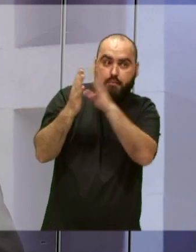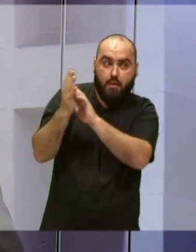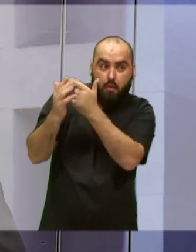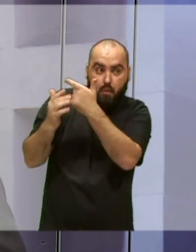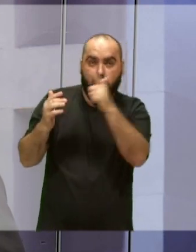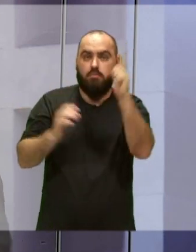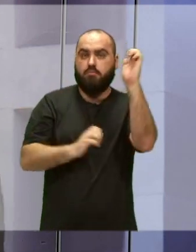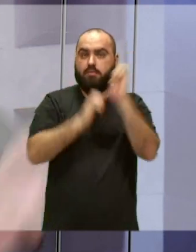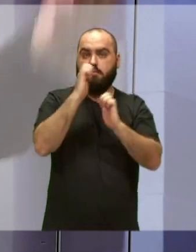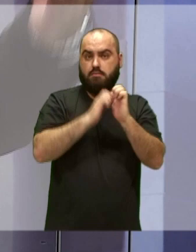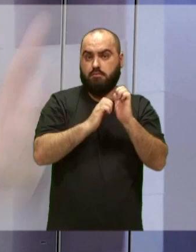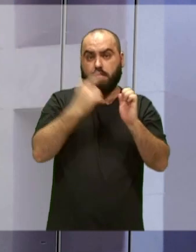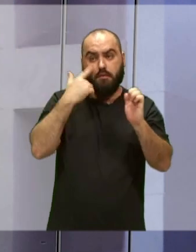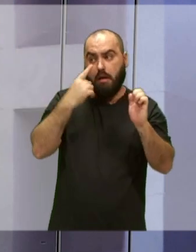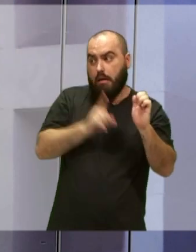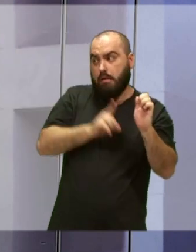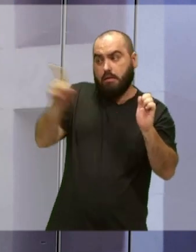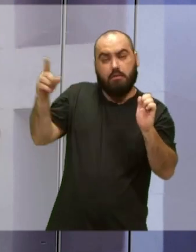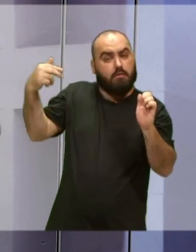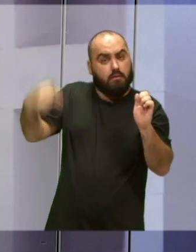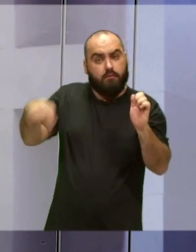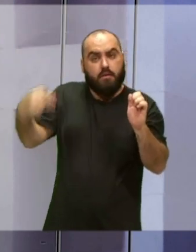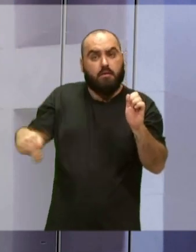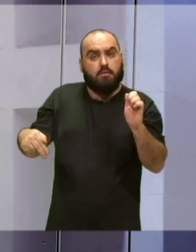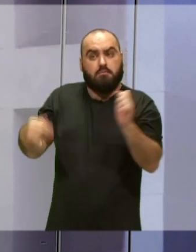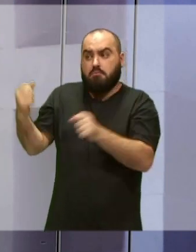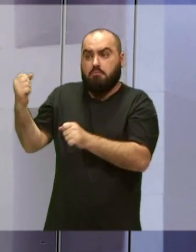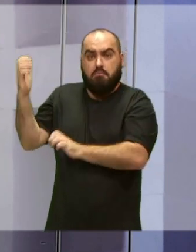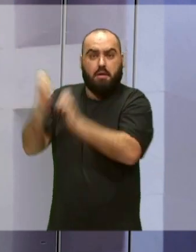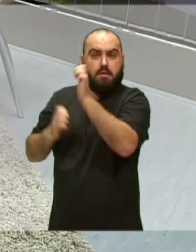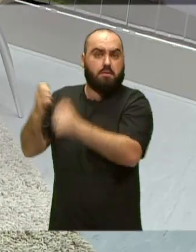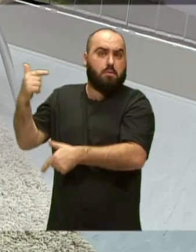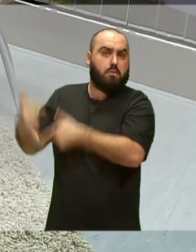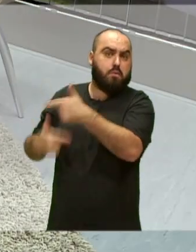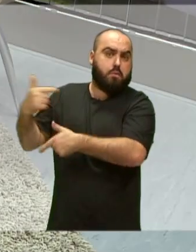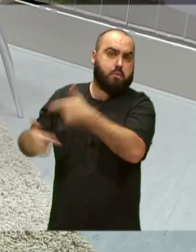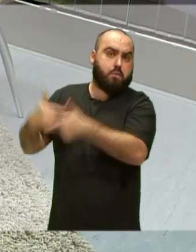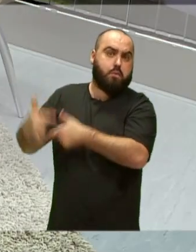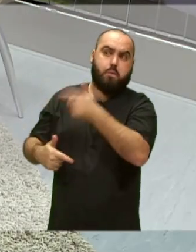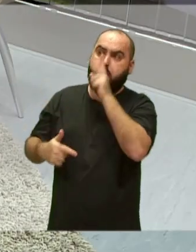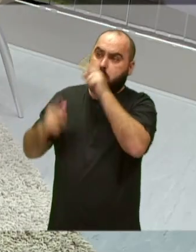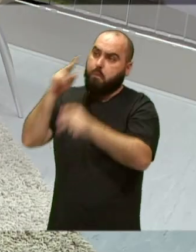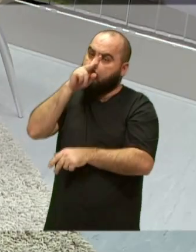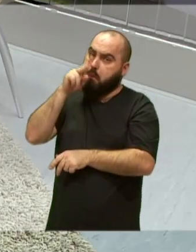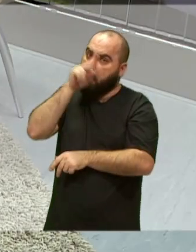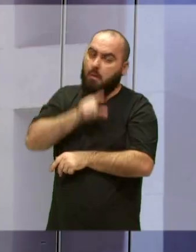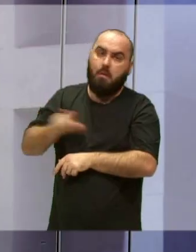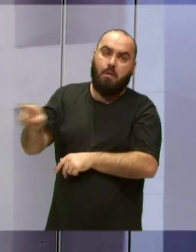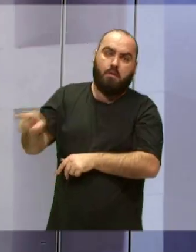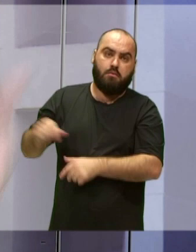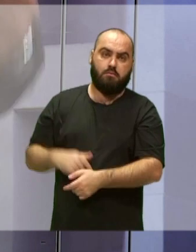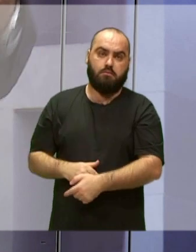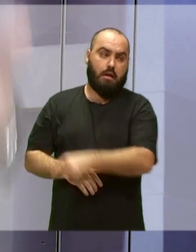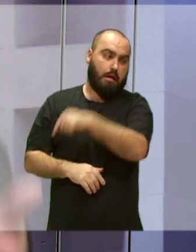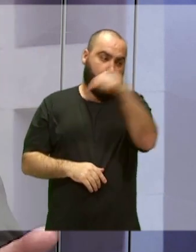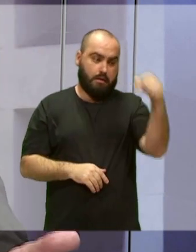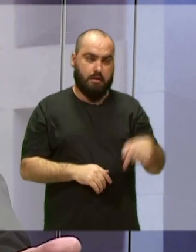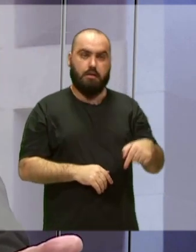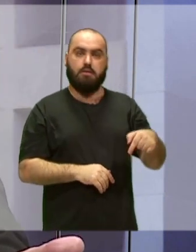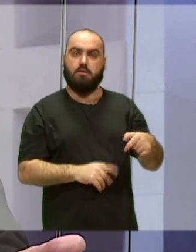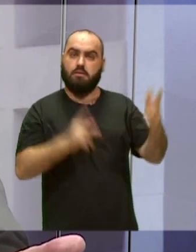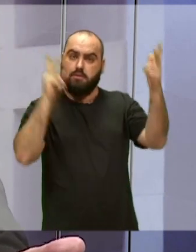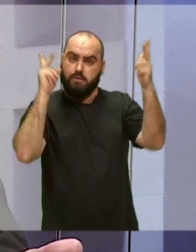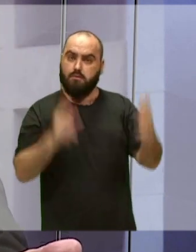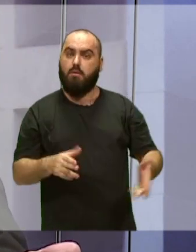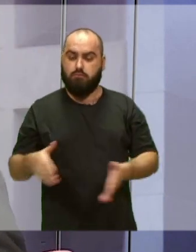outro lado do rio nós temos a empresa que não para de bater Record então quando entr tá do outro lado do rio do lado de cá o mesmo